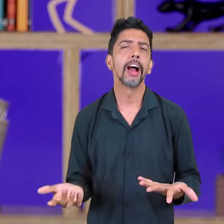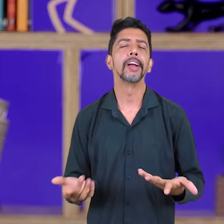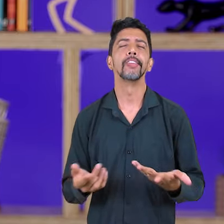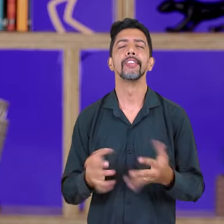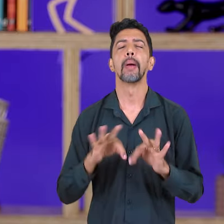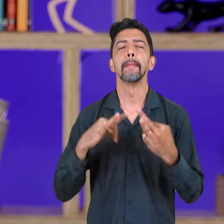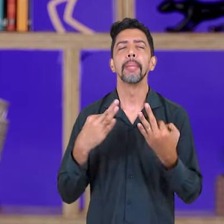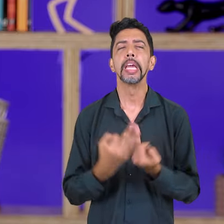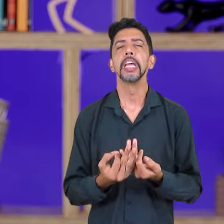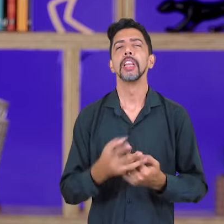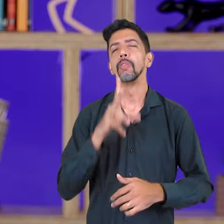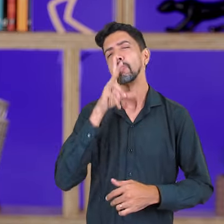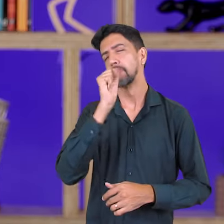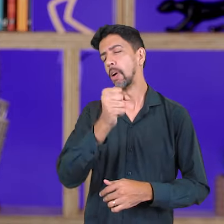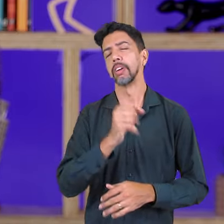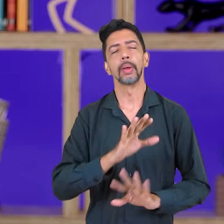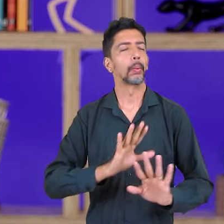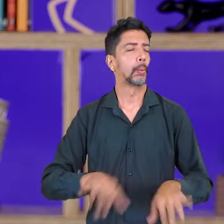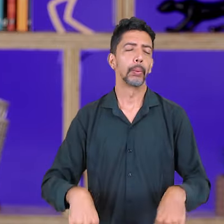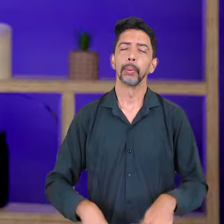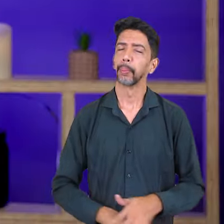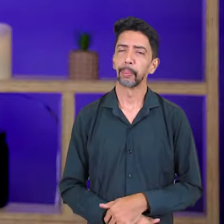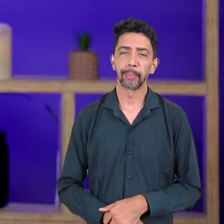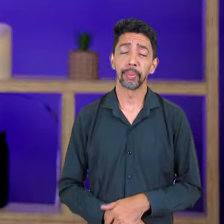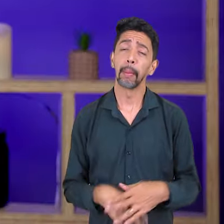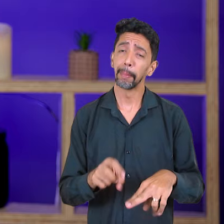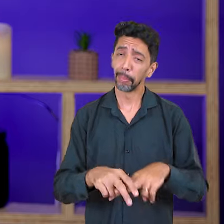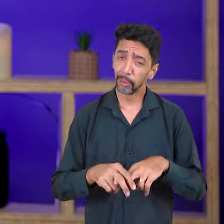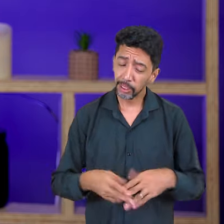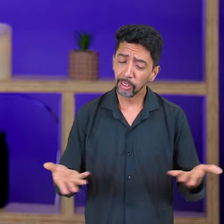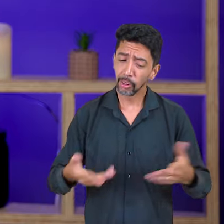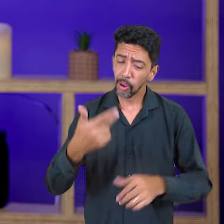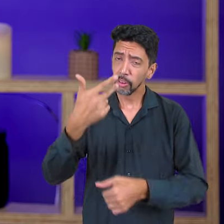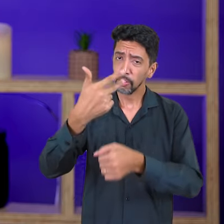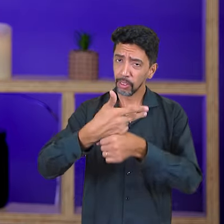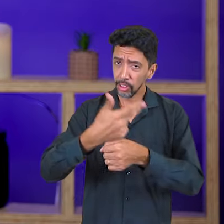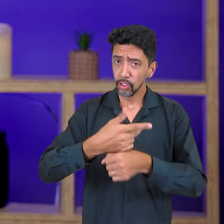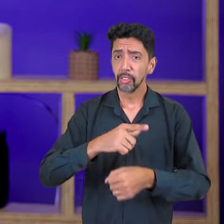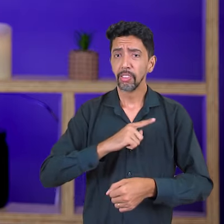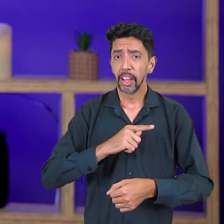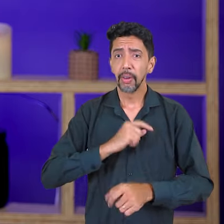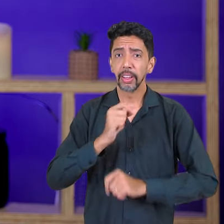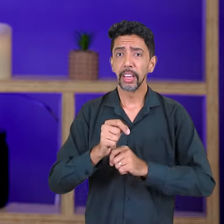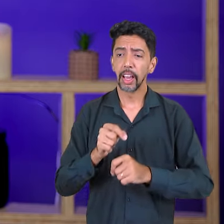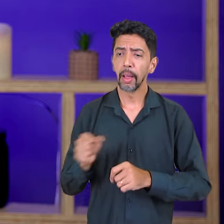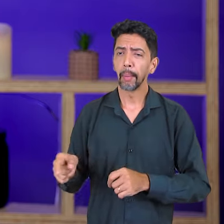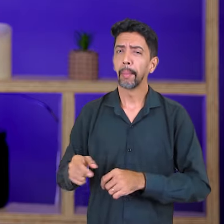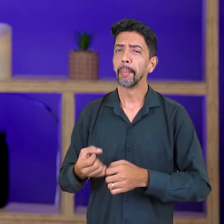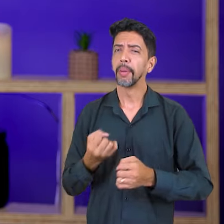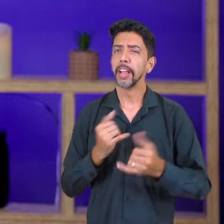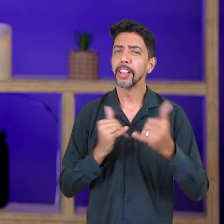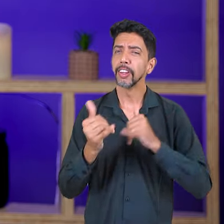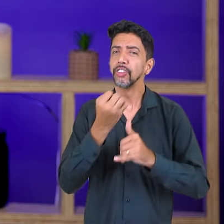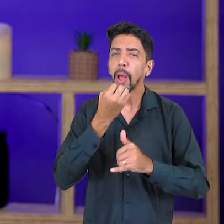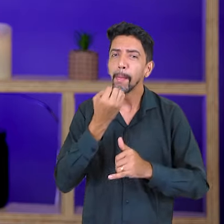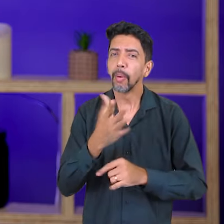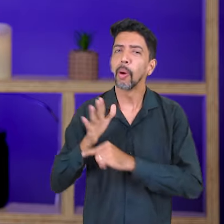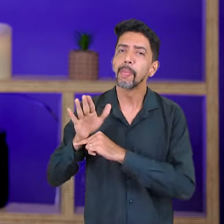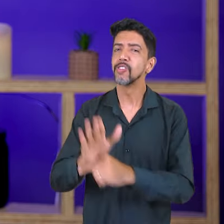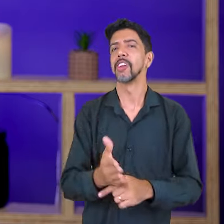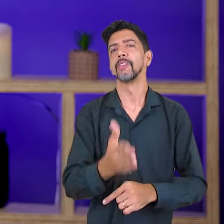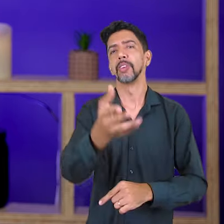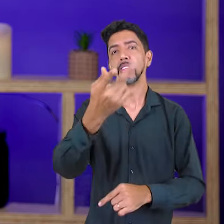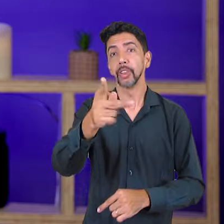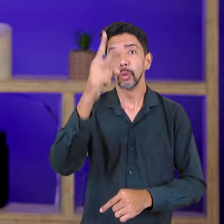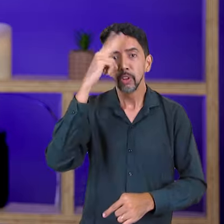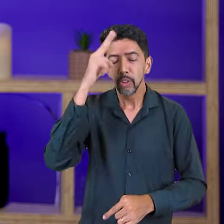energia para fazer você mudar essa história e eu fui mais fundo ainda eu fiz uma enquete neste espaço da